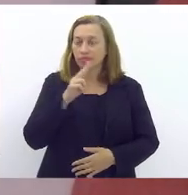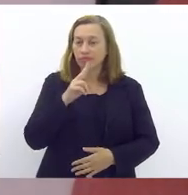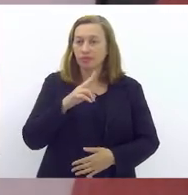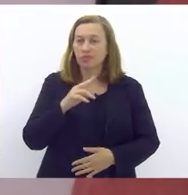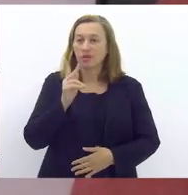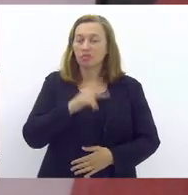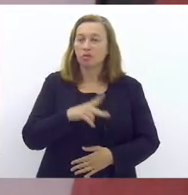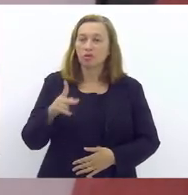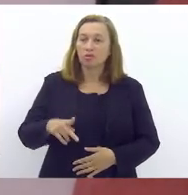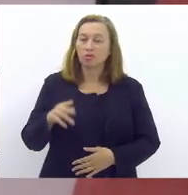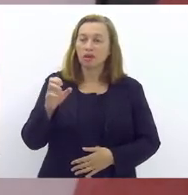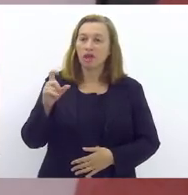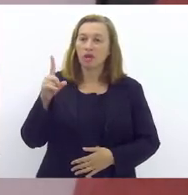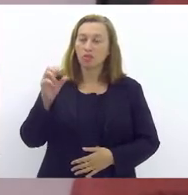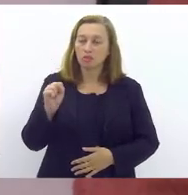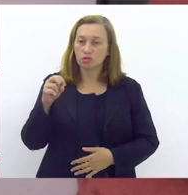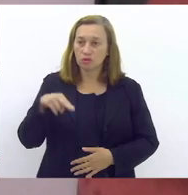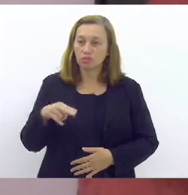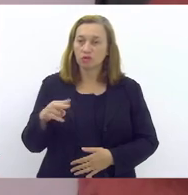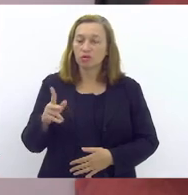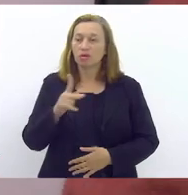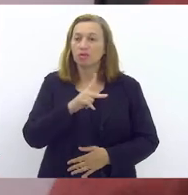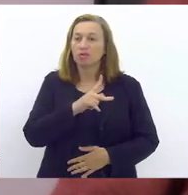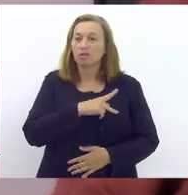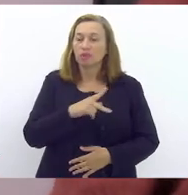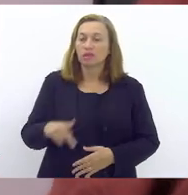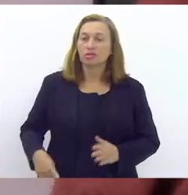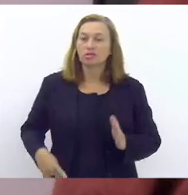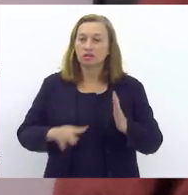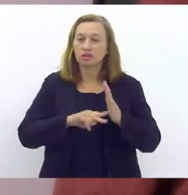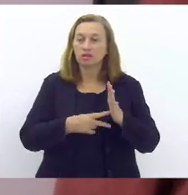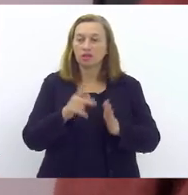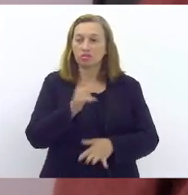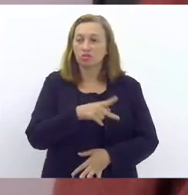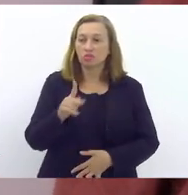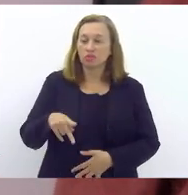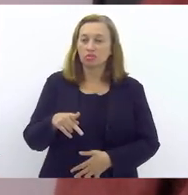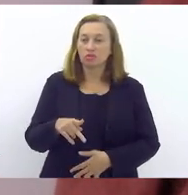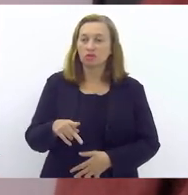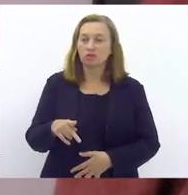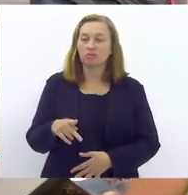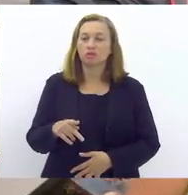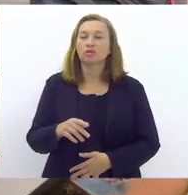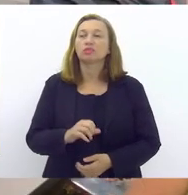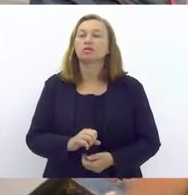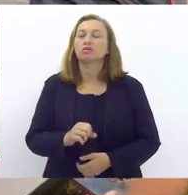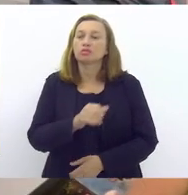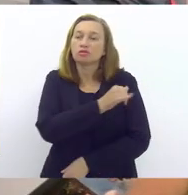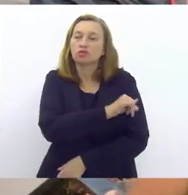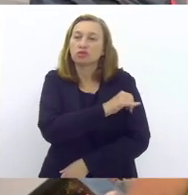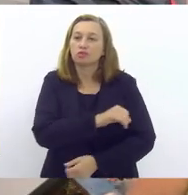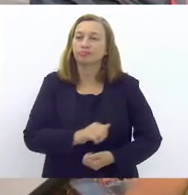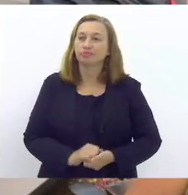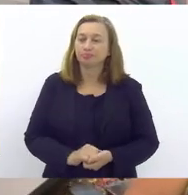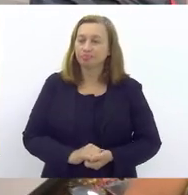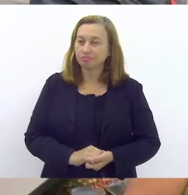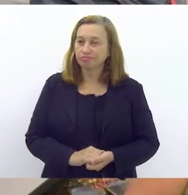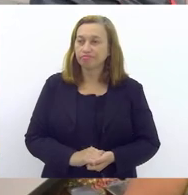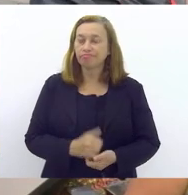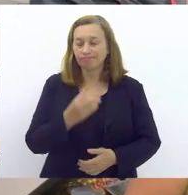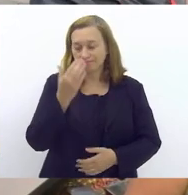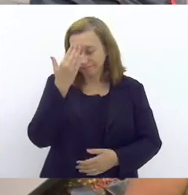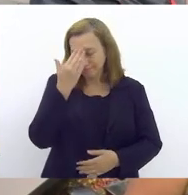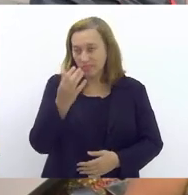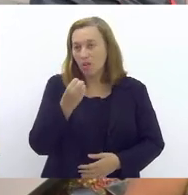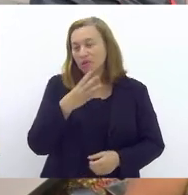querido professor Elcio, presidente do nosso Sindicato dos Professores do Rio de Janeiro. Sim, para o Rio. Opa, obrigado.